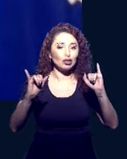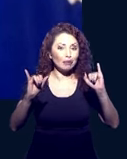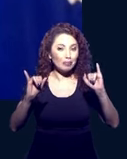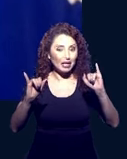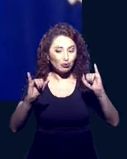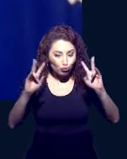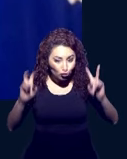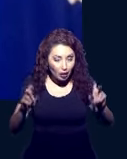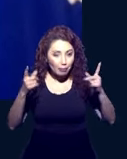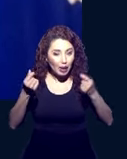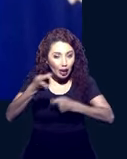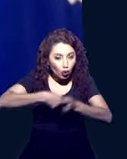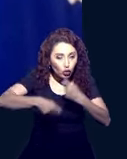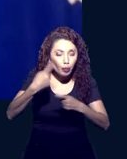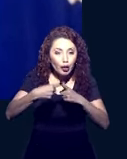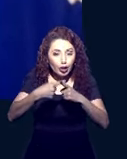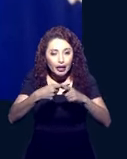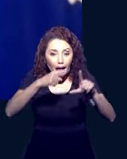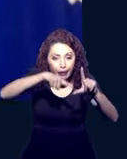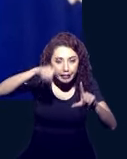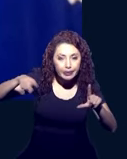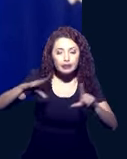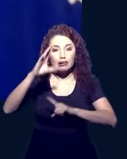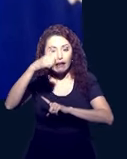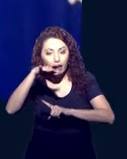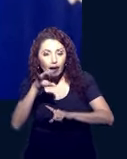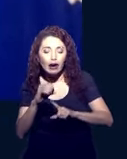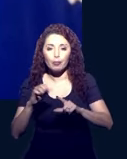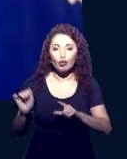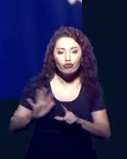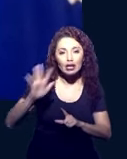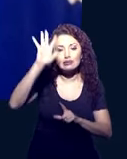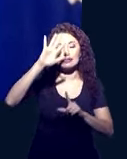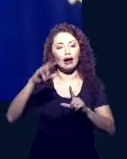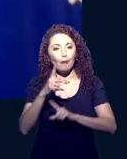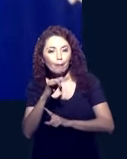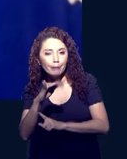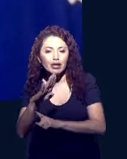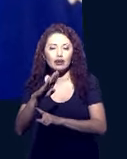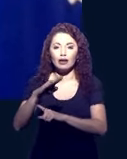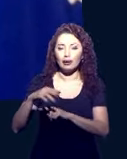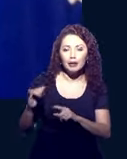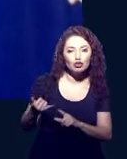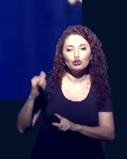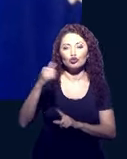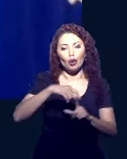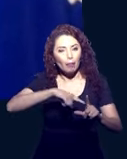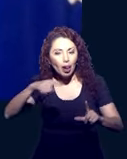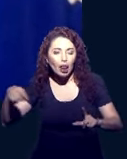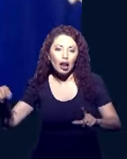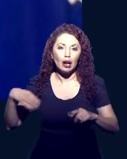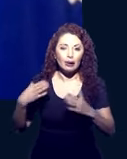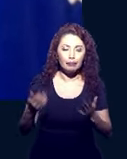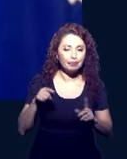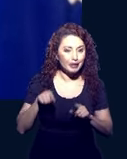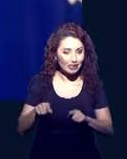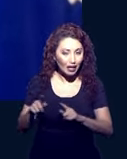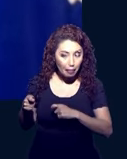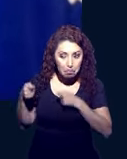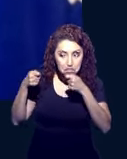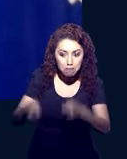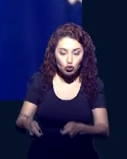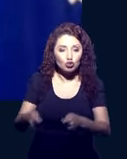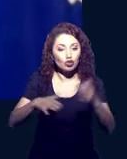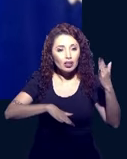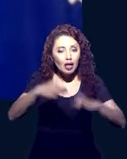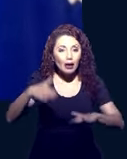porque esses índices de câmbio de inflação de PIB de juros para serem positivos eles dependem muito